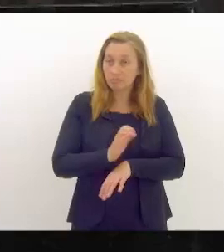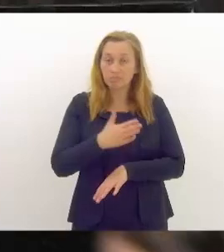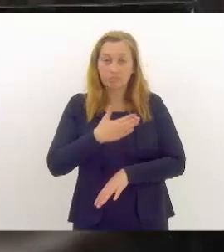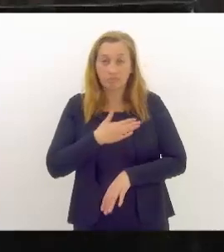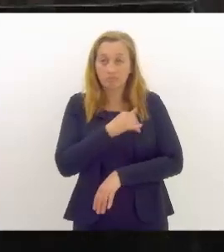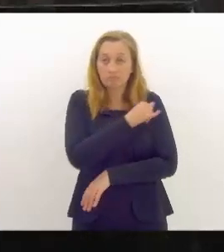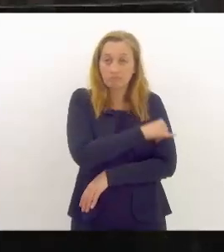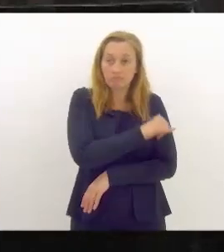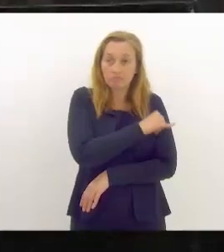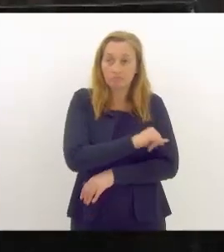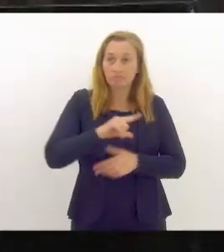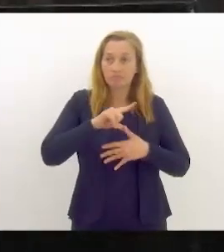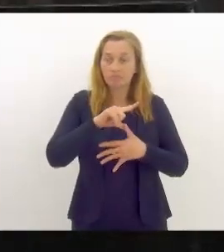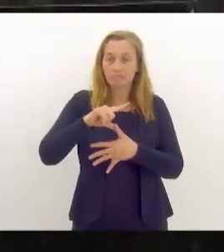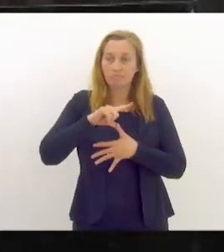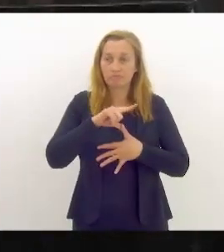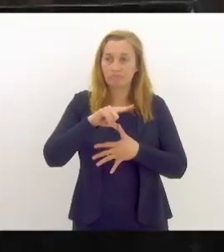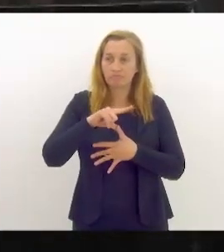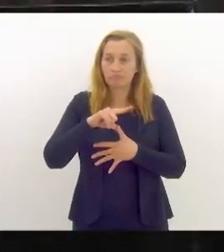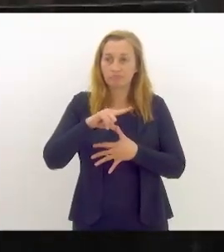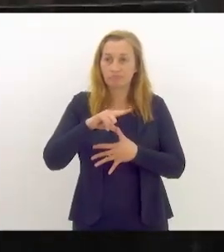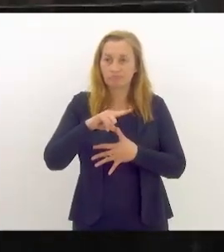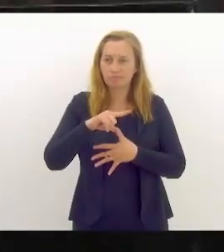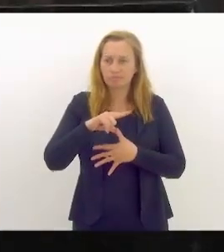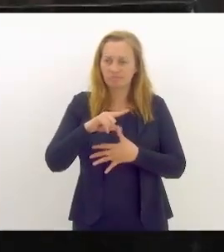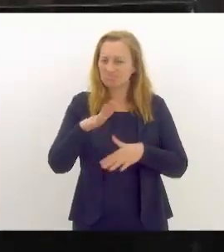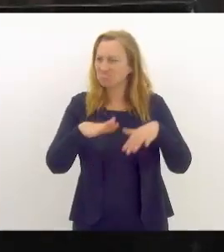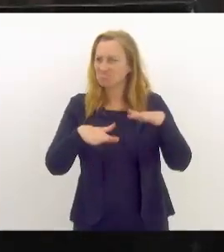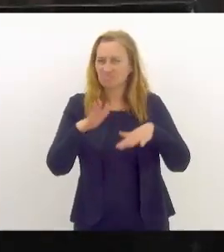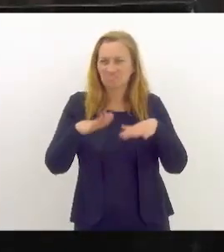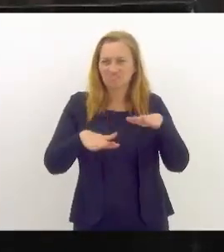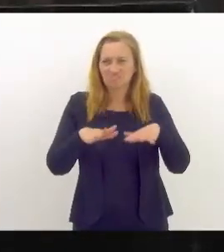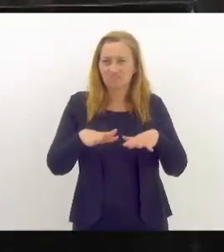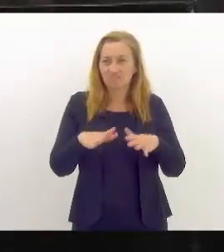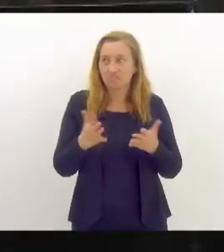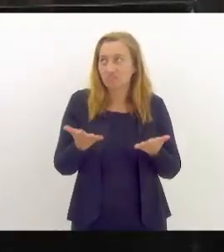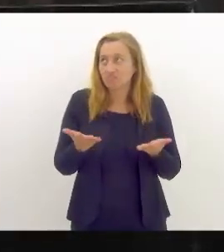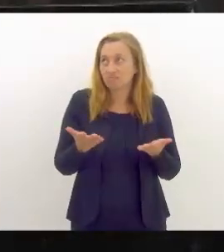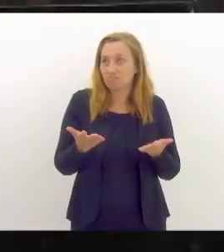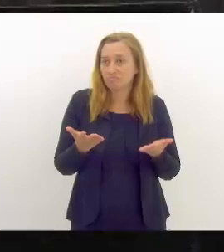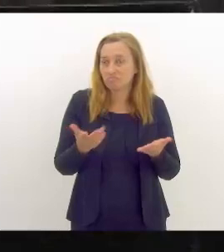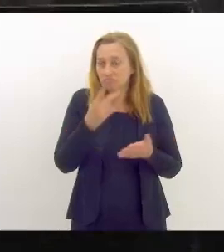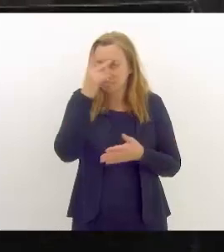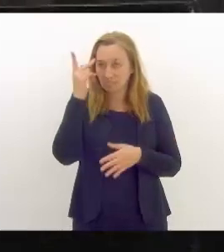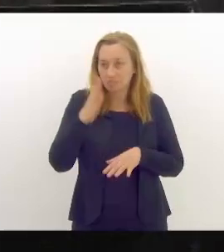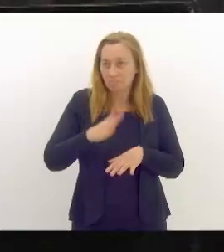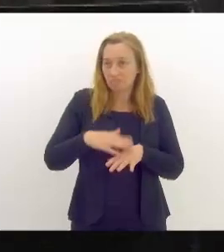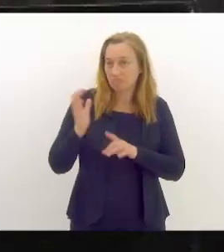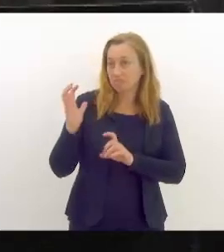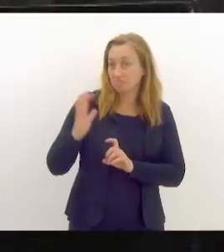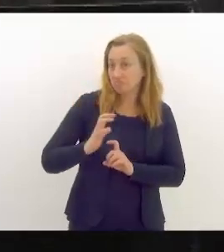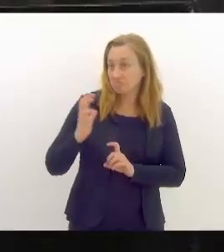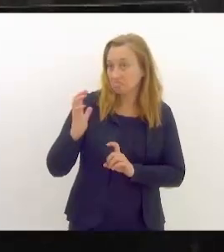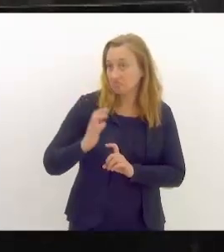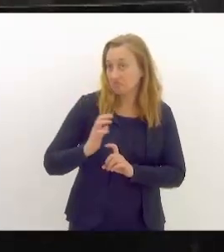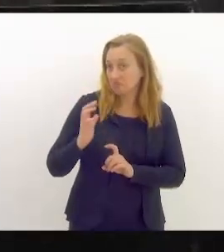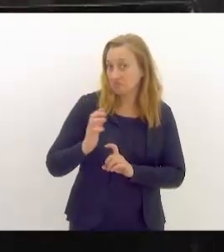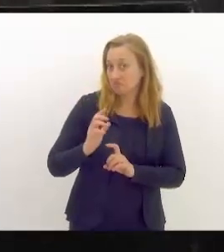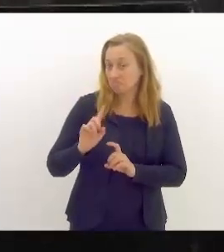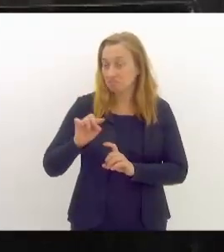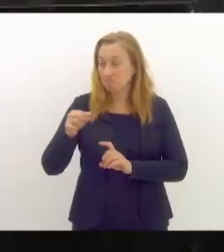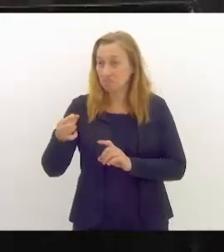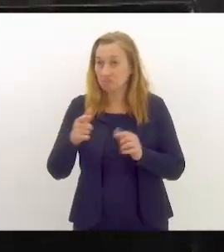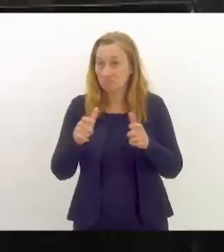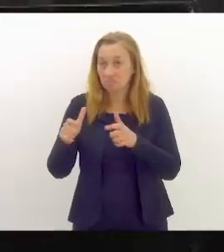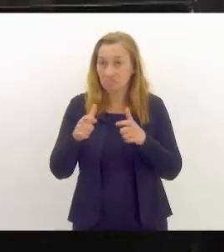Rio de Janeiro para América Latina Independente de ser uma das pessoas mais influentes da Bloomberg todos esses